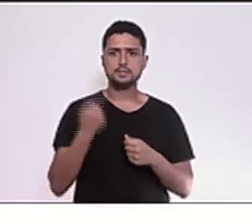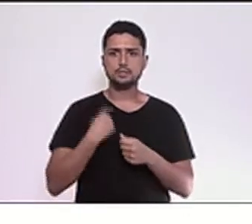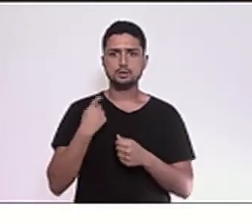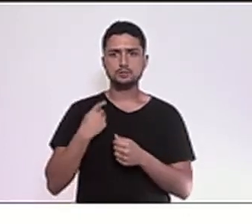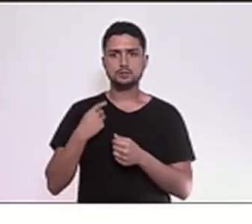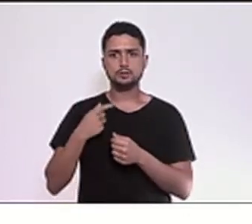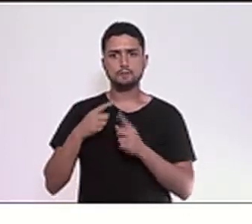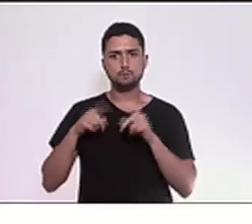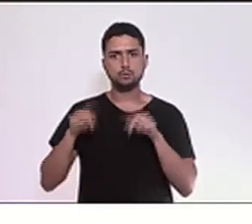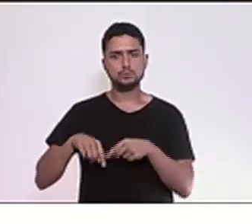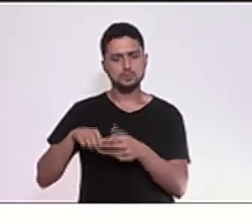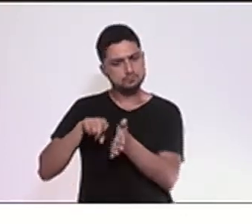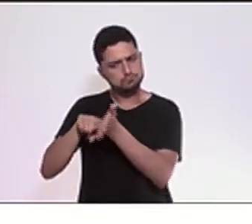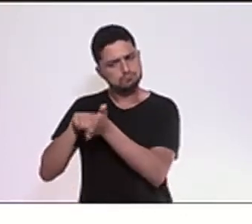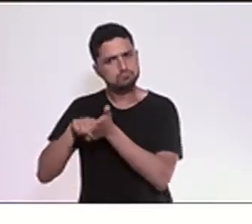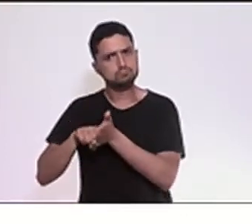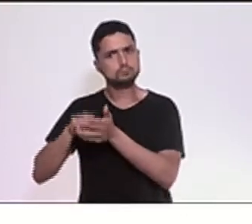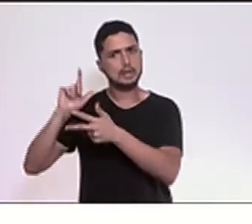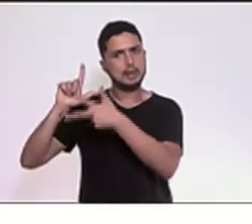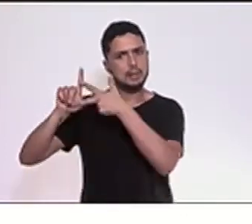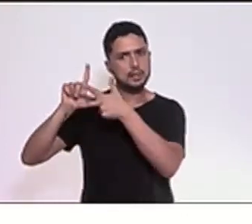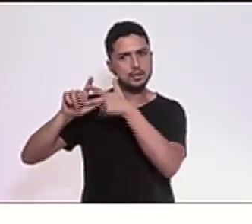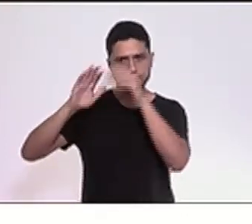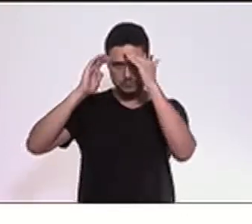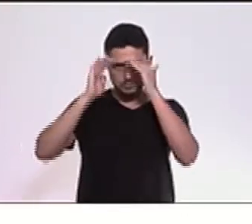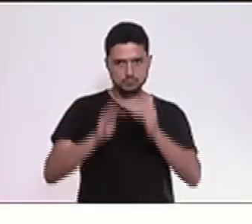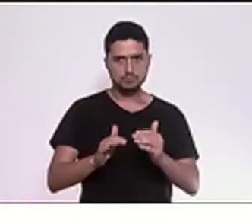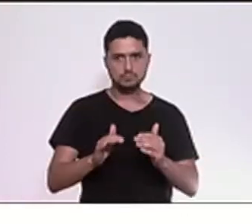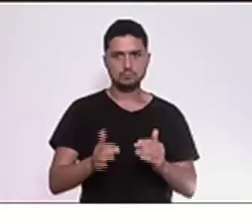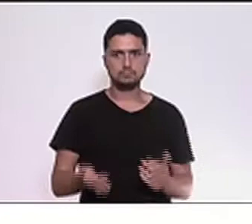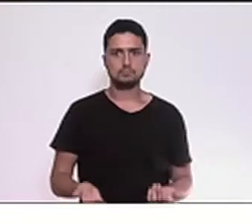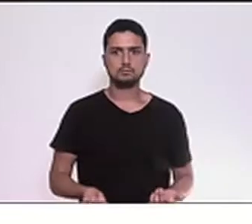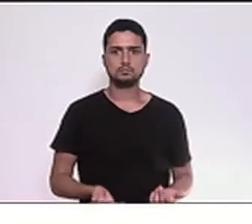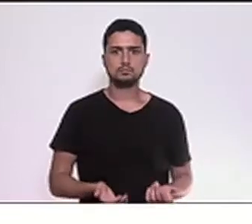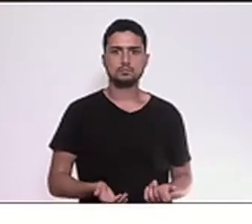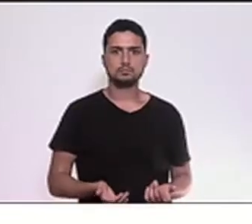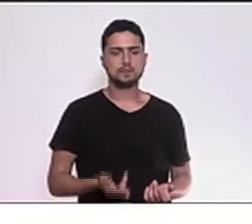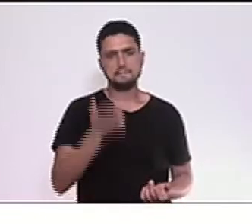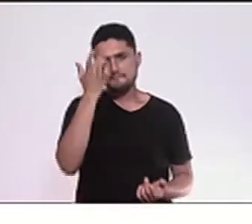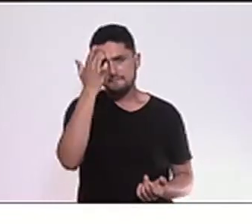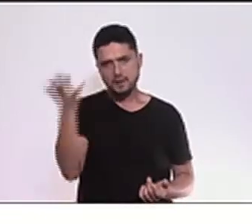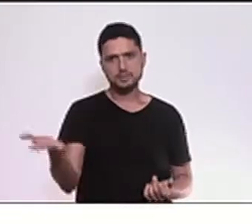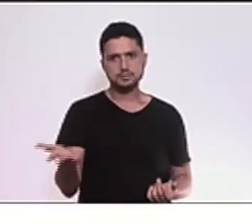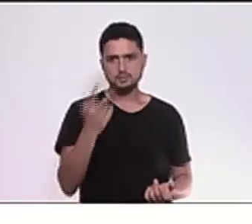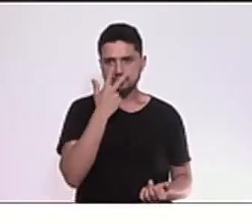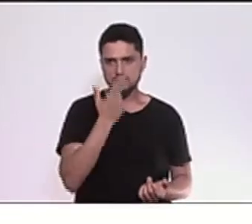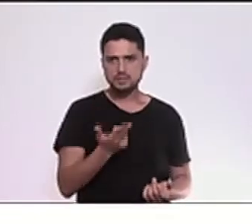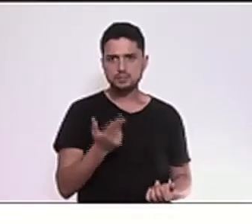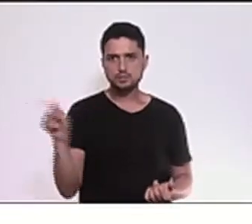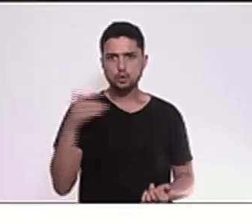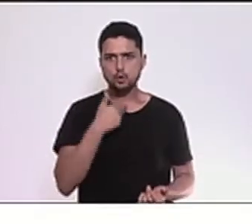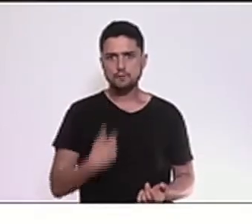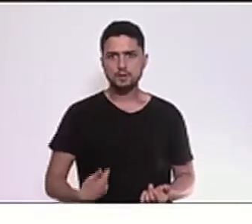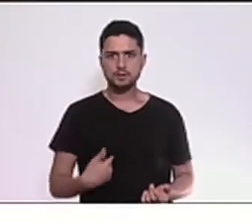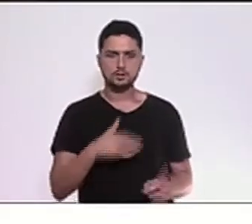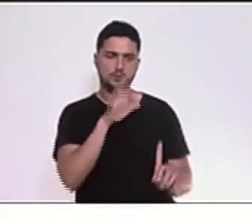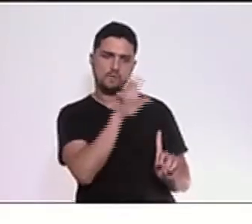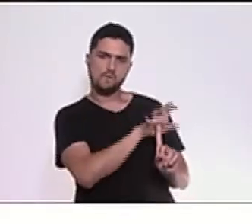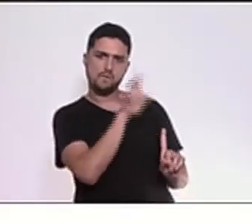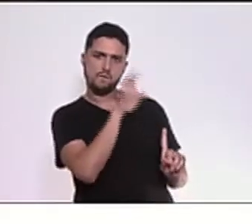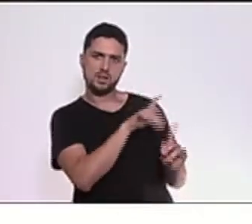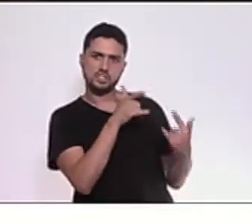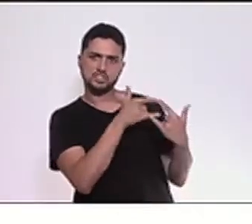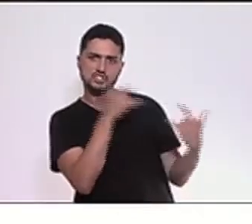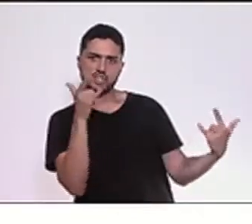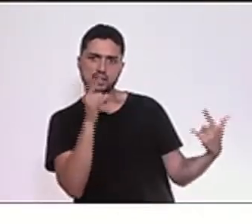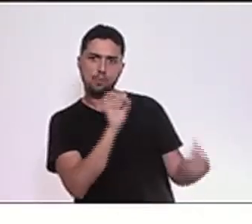função? Ou vamos exercer a nossa real função? É muito fácil. O governador quer um cheque branco,